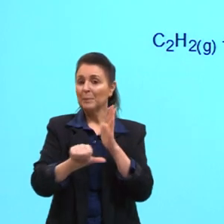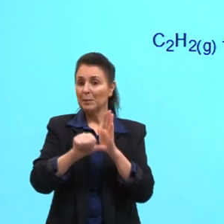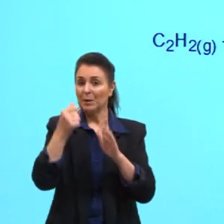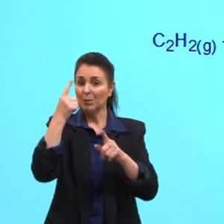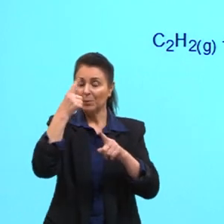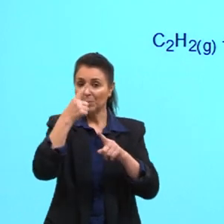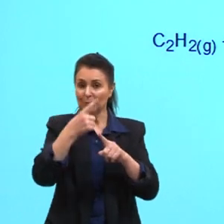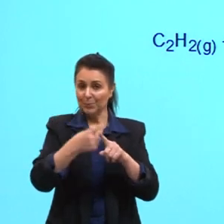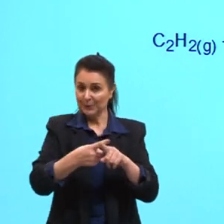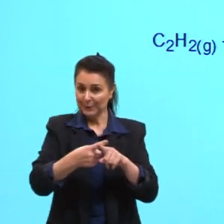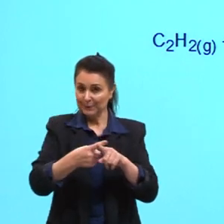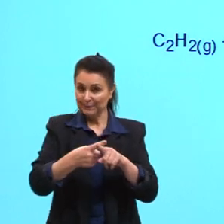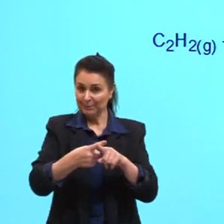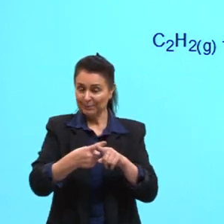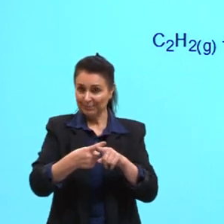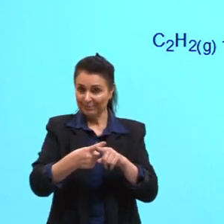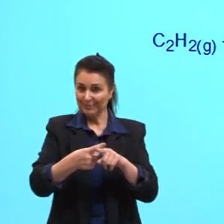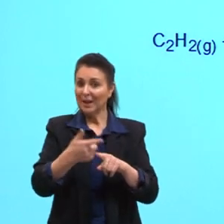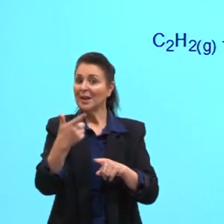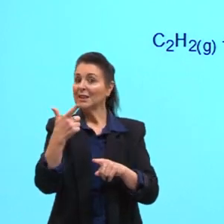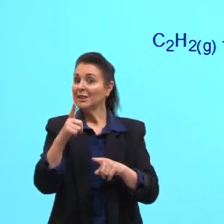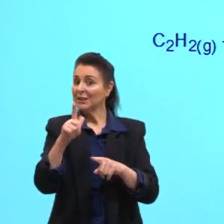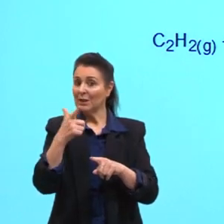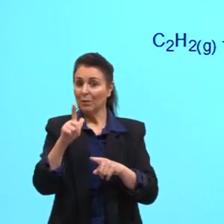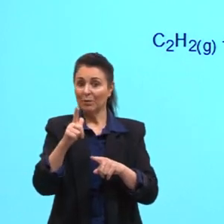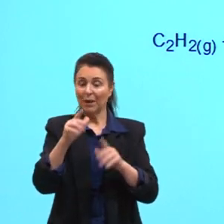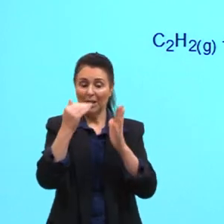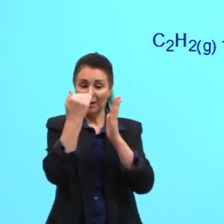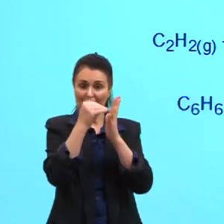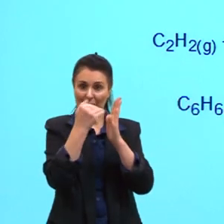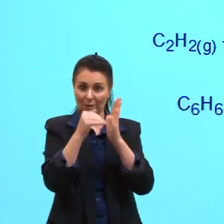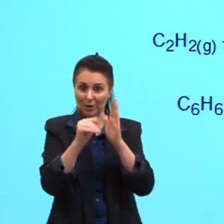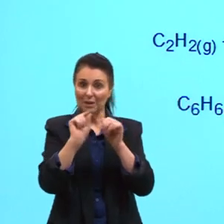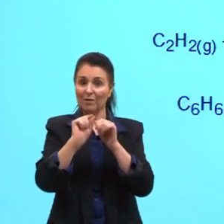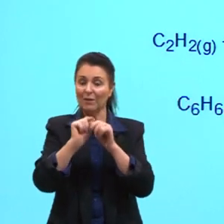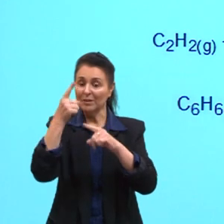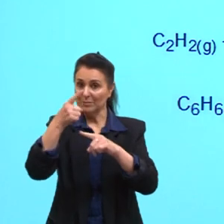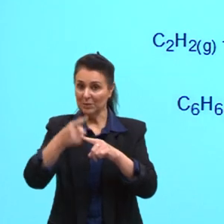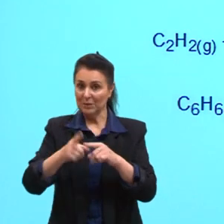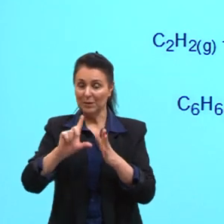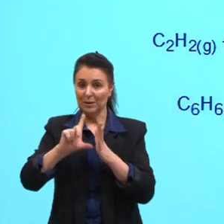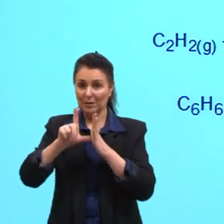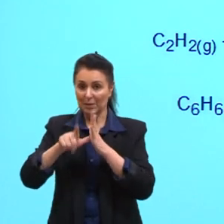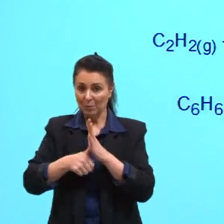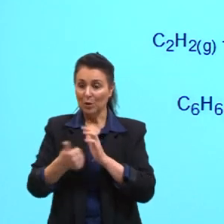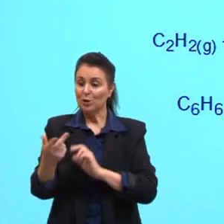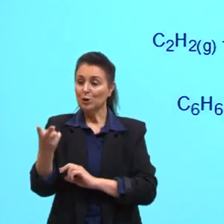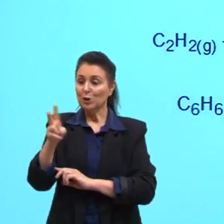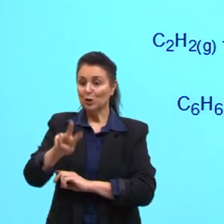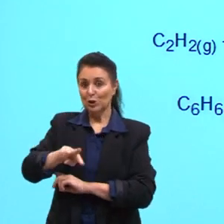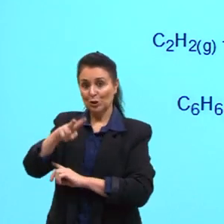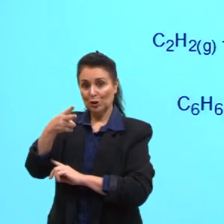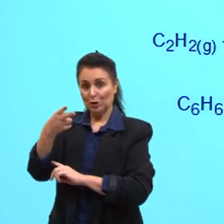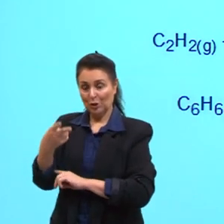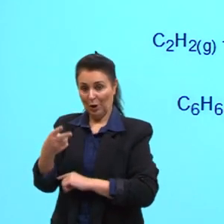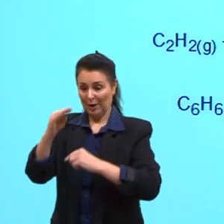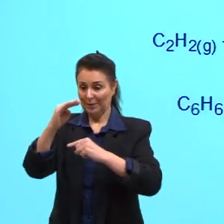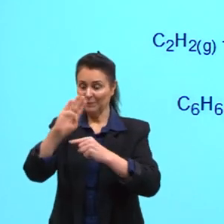faço a multiplicação mantém né a ordem não troco e faço a multiplicação depois faço a inversão dos termos